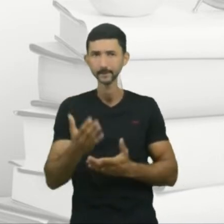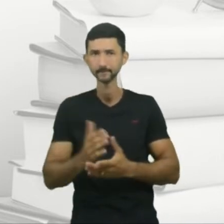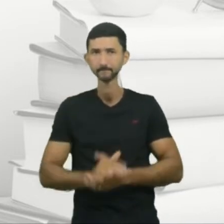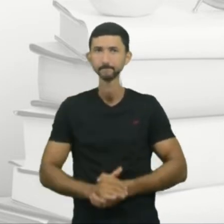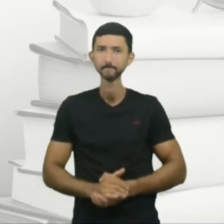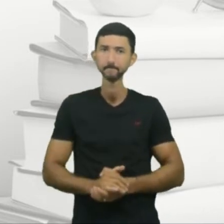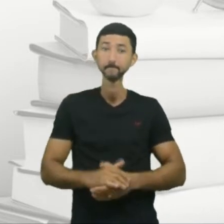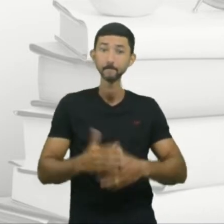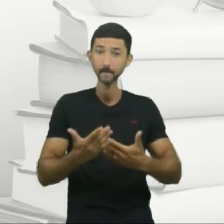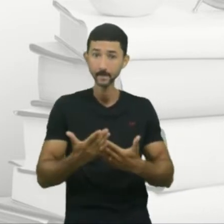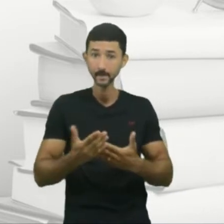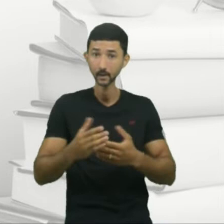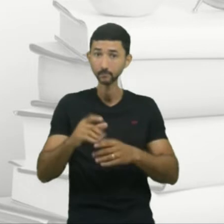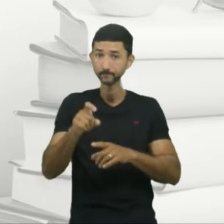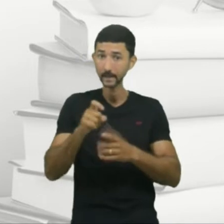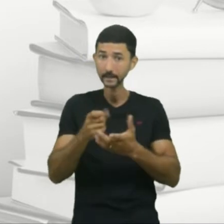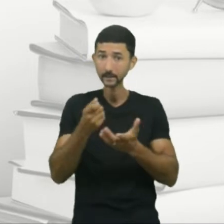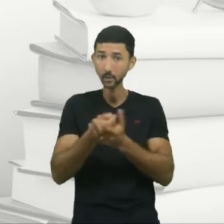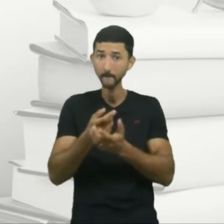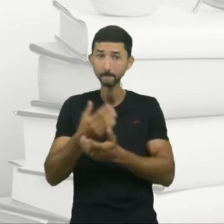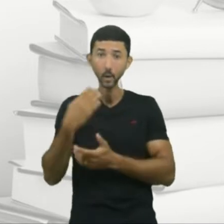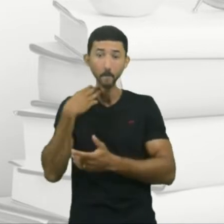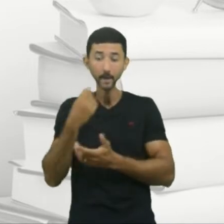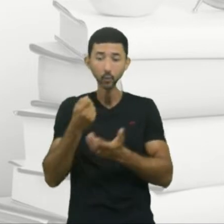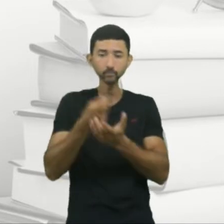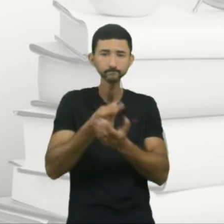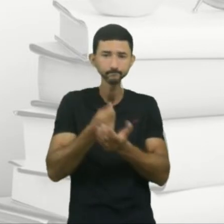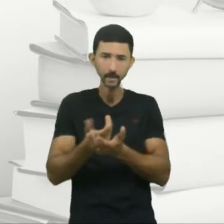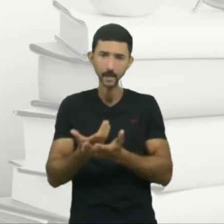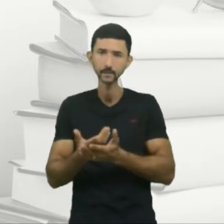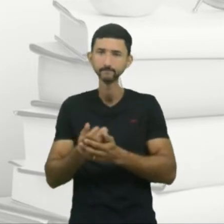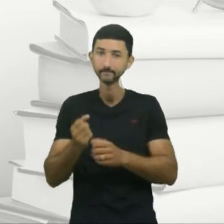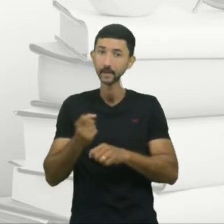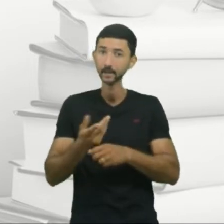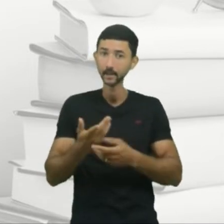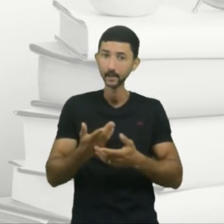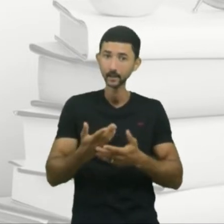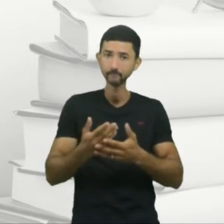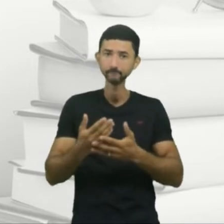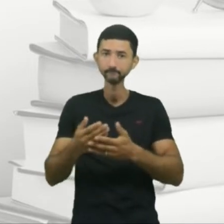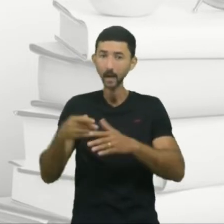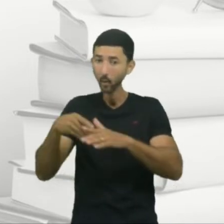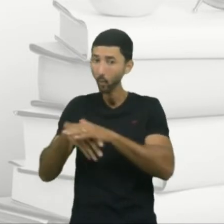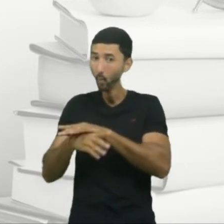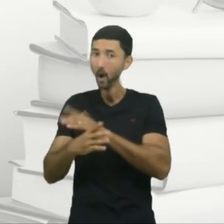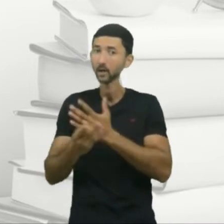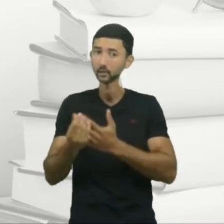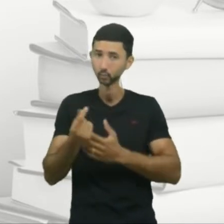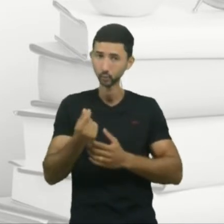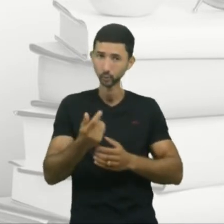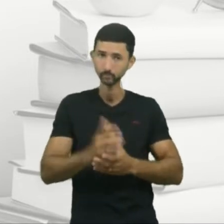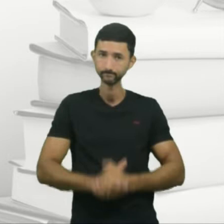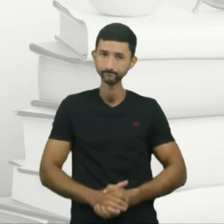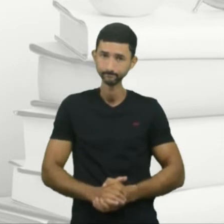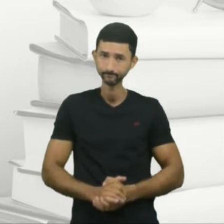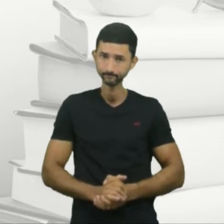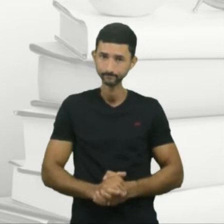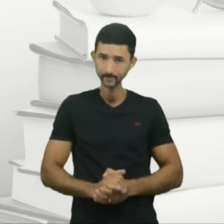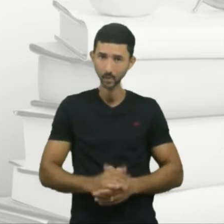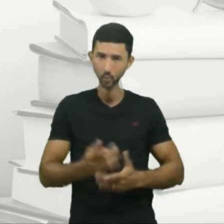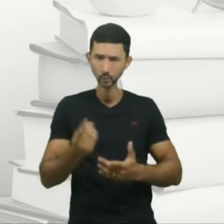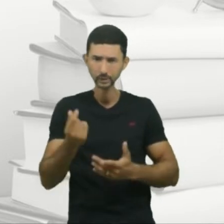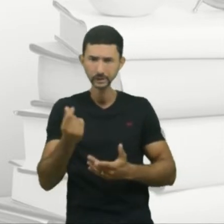11%. Então, essa é a taxa que está sendo praticada pelos bancos na conta poupança. Então, os valores